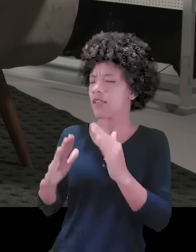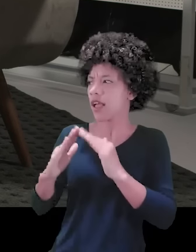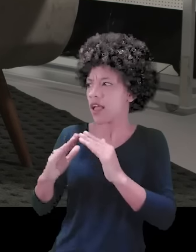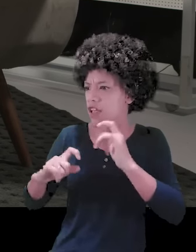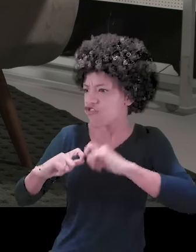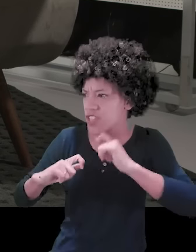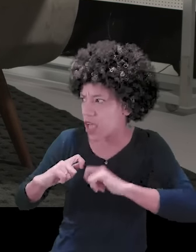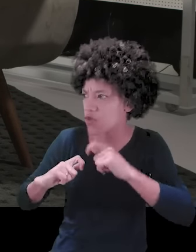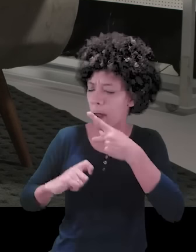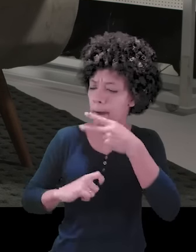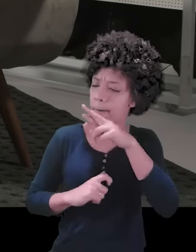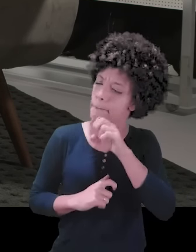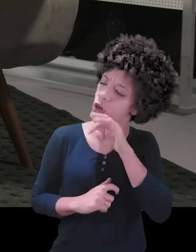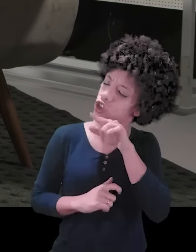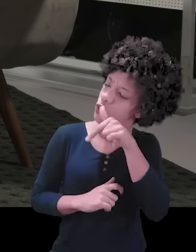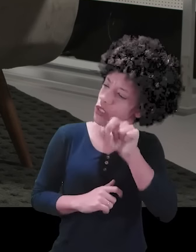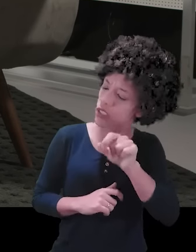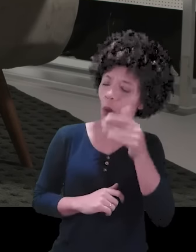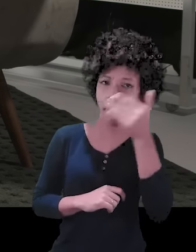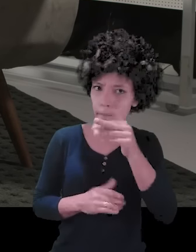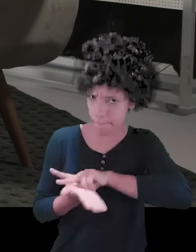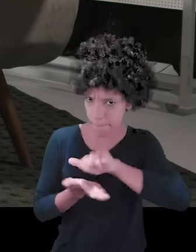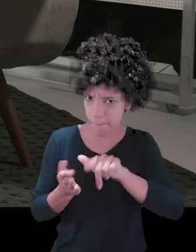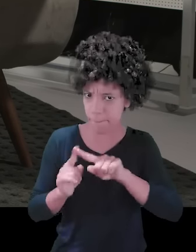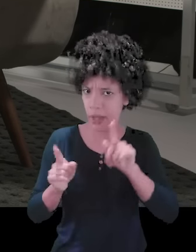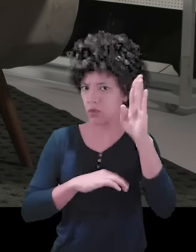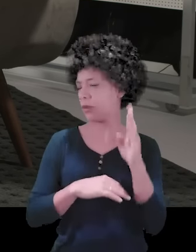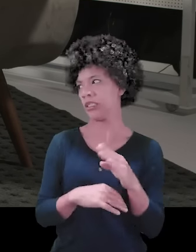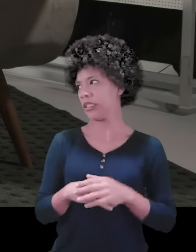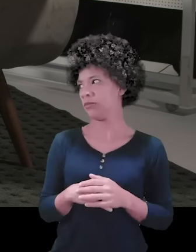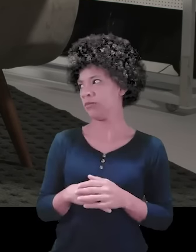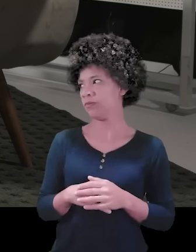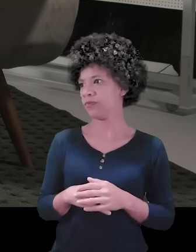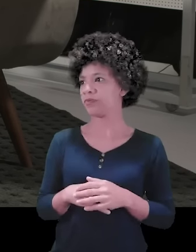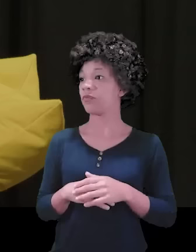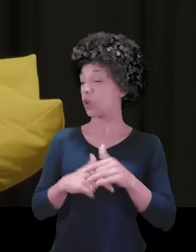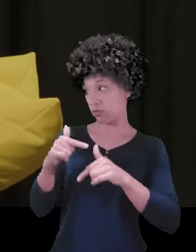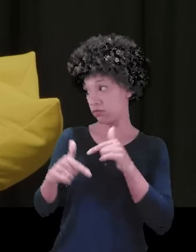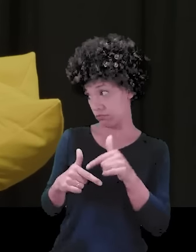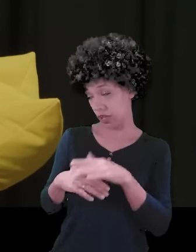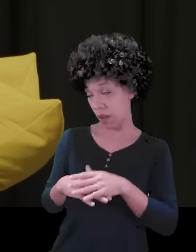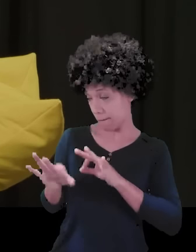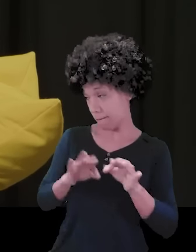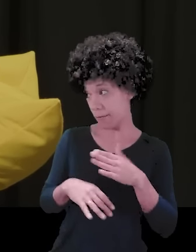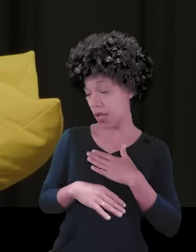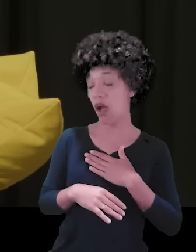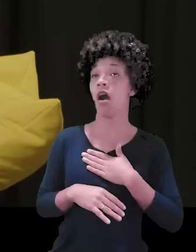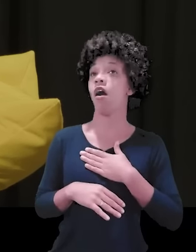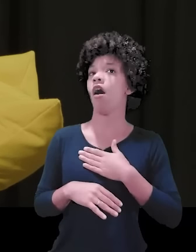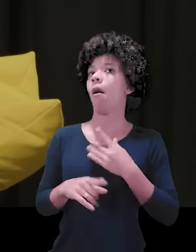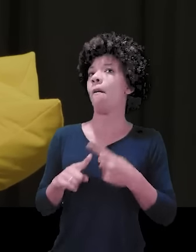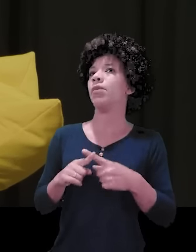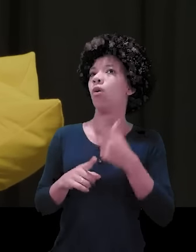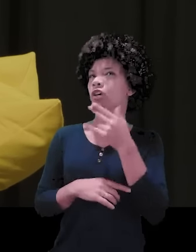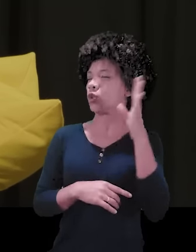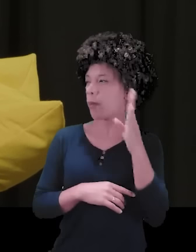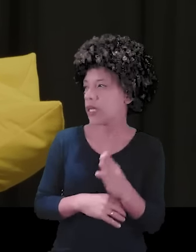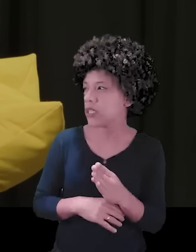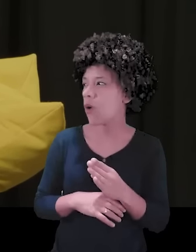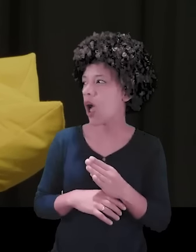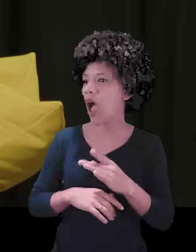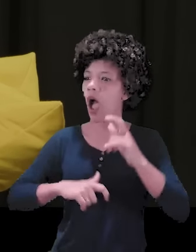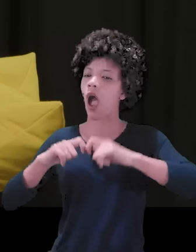casa de prostituição que eu acho que o Brasil pelo menos assim já x não programa é isso eu acho que o Brasil é um país que assim que eu acho que a